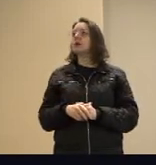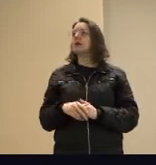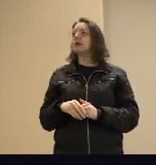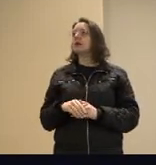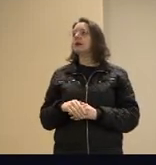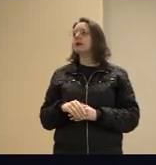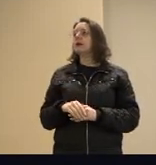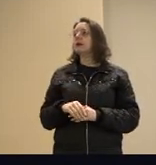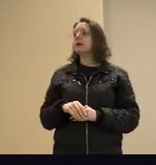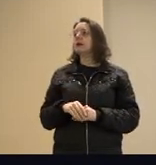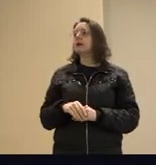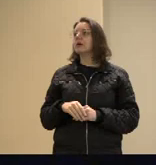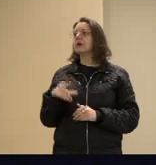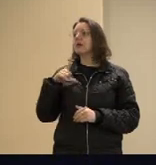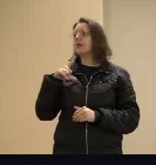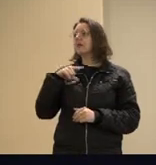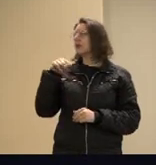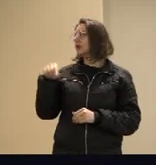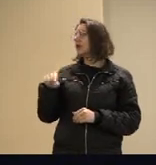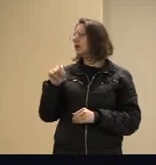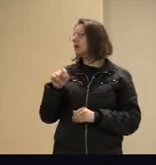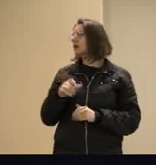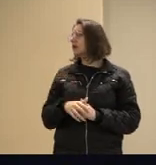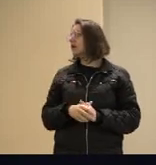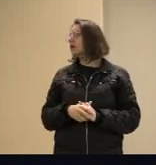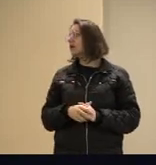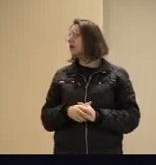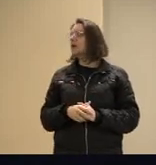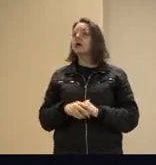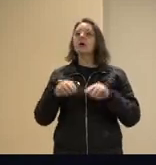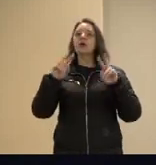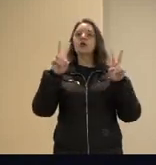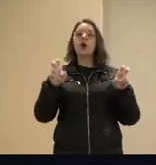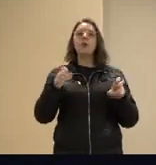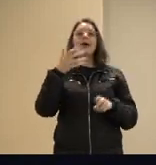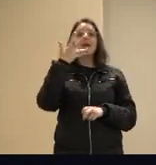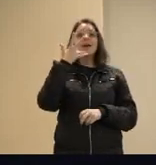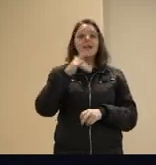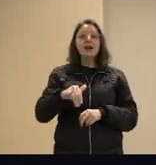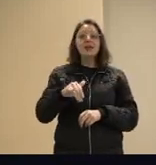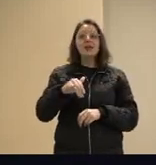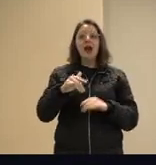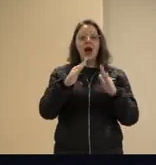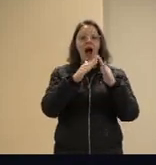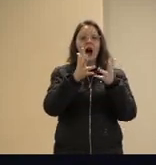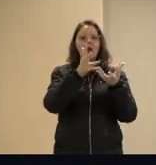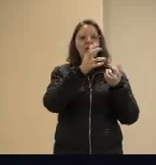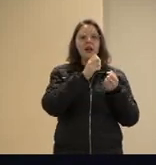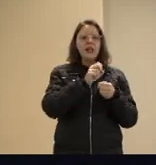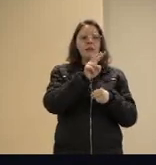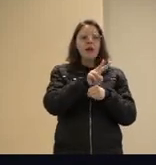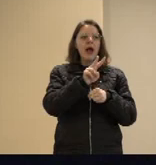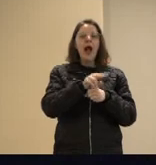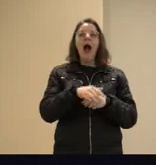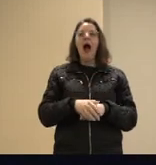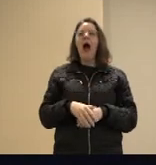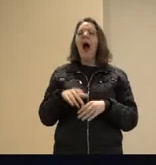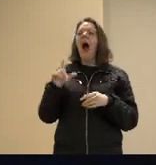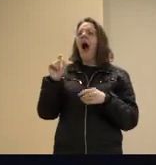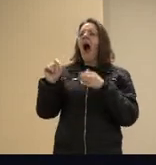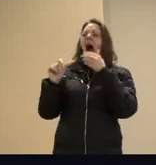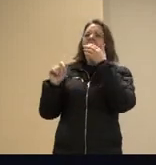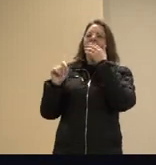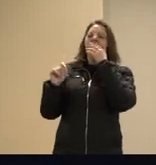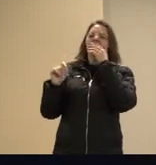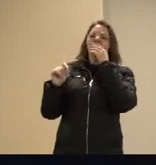que tivemos nesta aqui, foi sobre a criança protegida. Aí falaram sobre criança protegida. O que